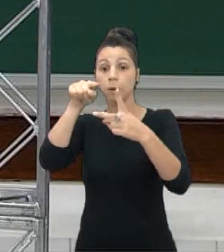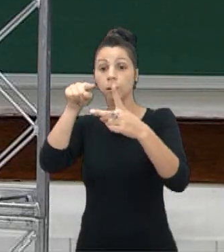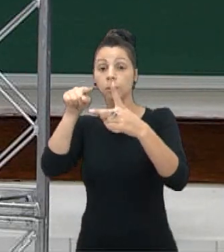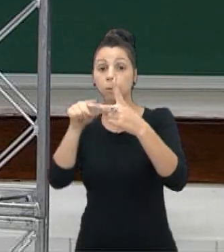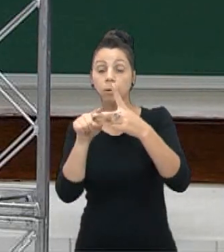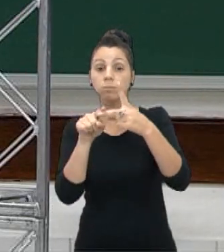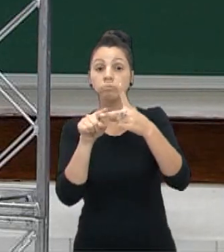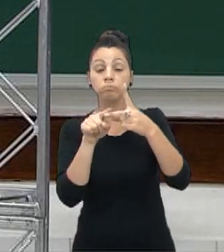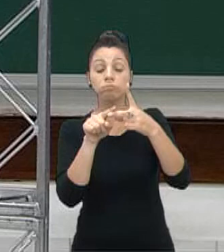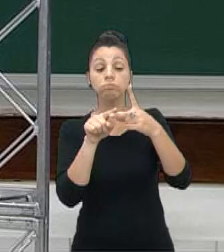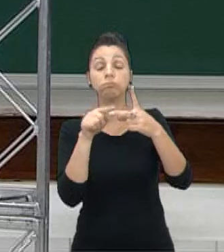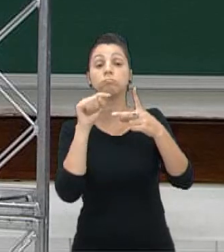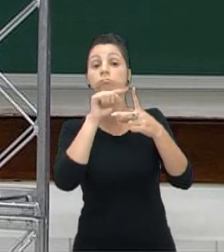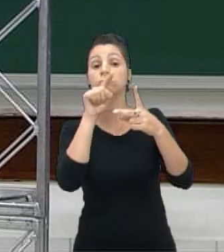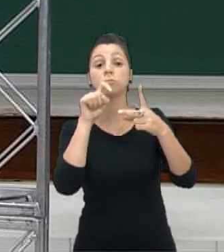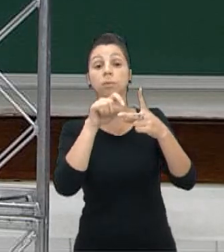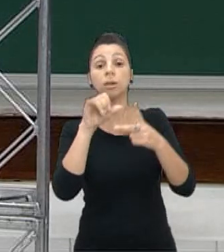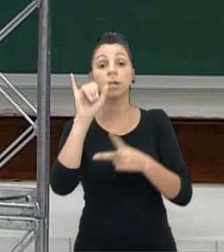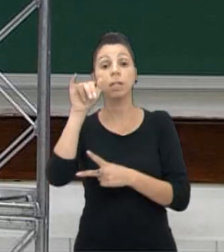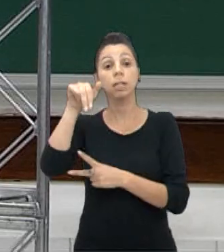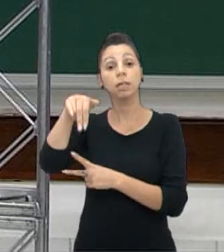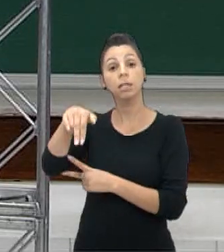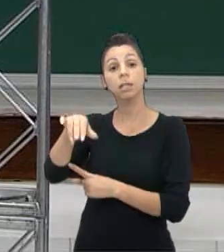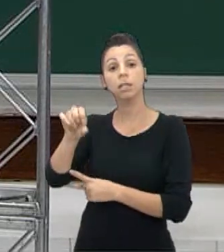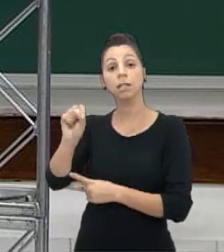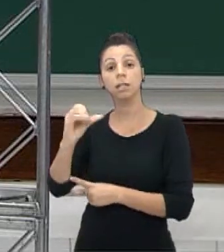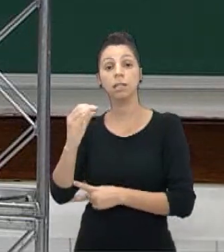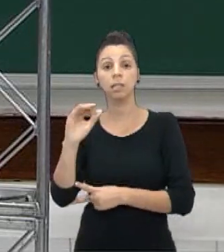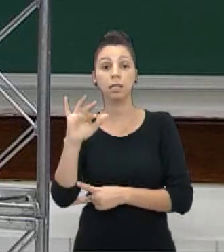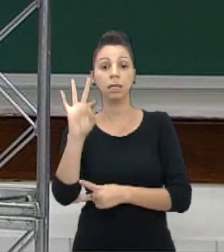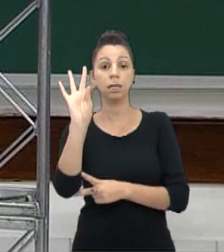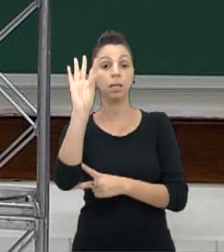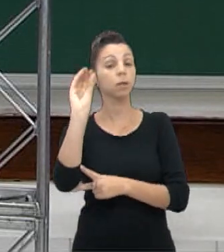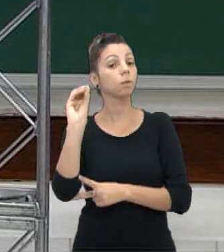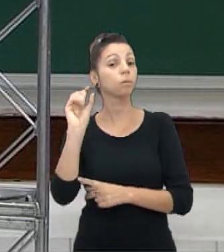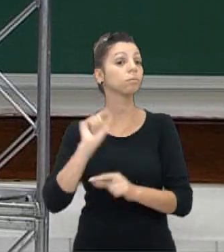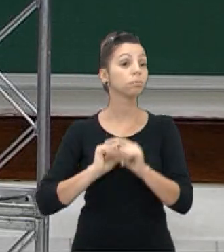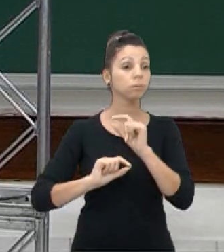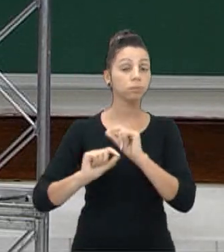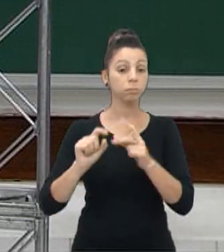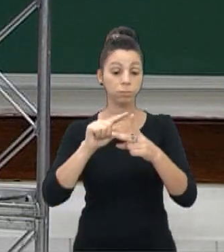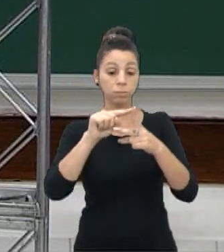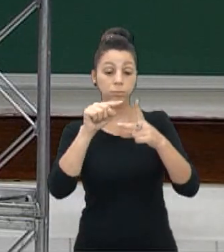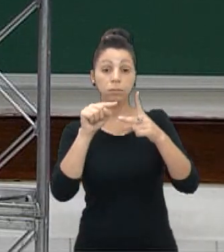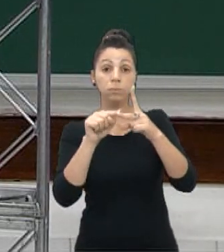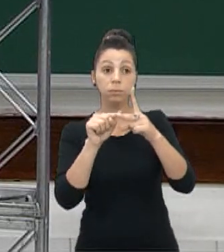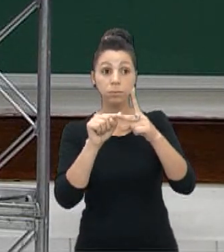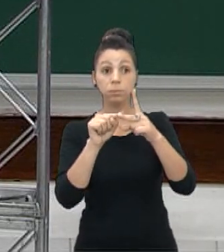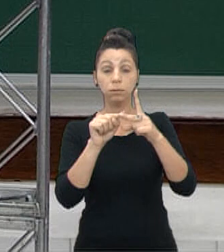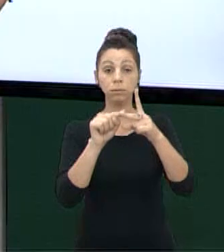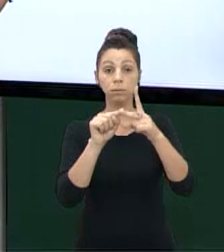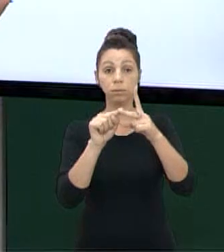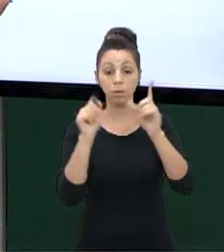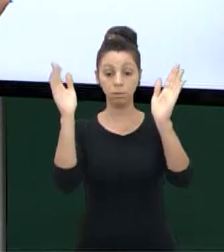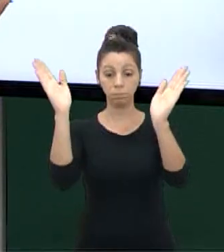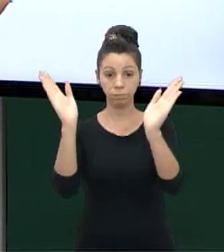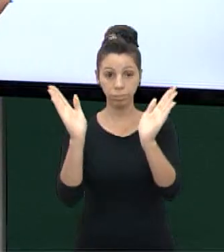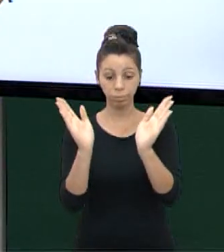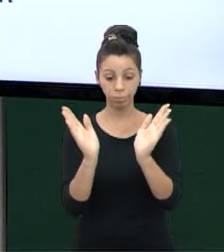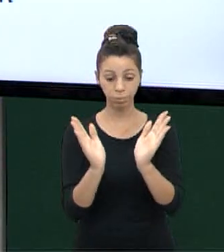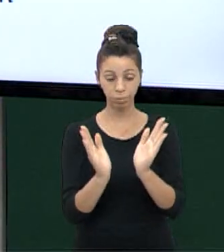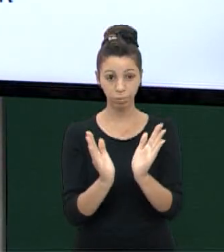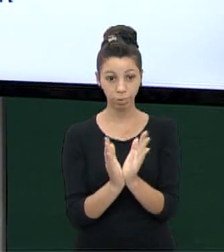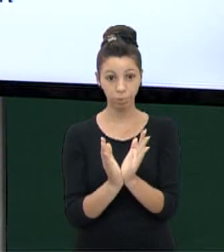inscrito, ok? E onde está o ângulo inscrito? Vamos ver. Ângulo inscrito aqui no ponto